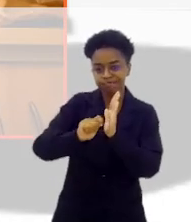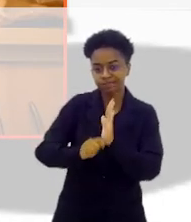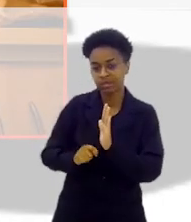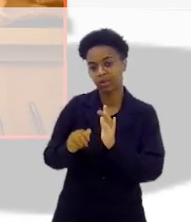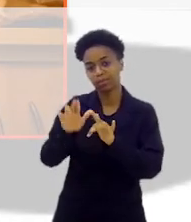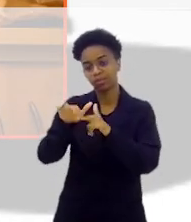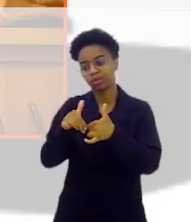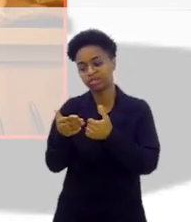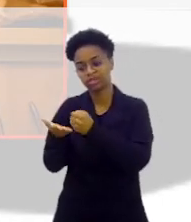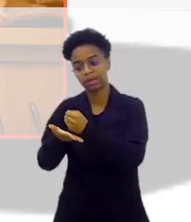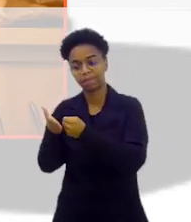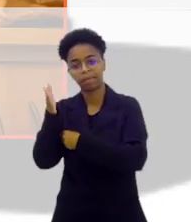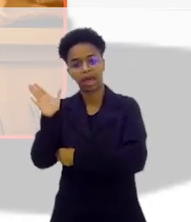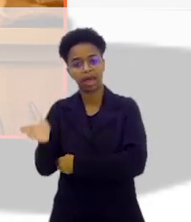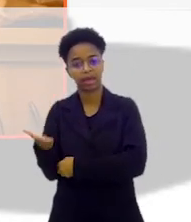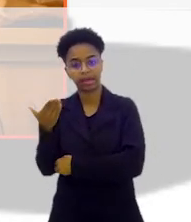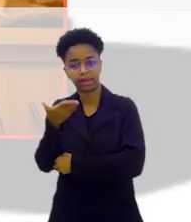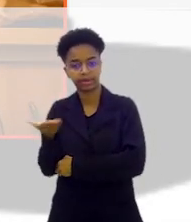partir